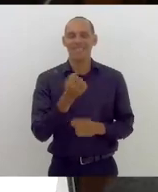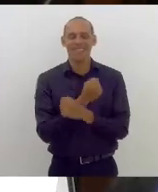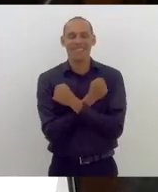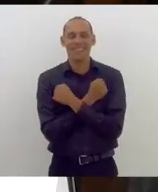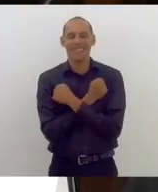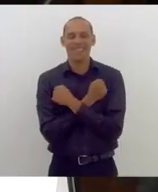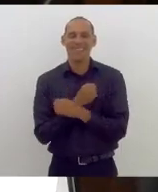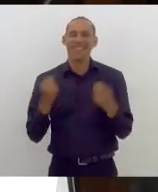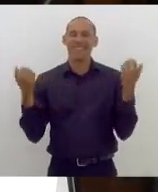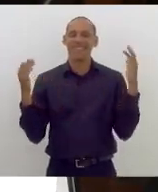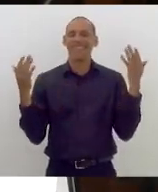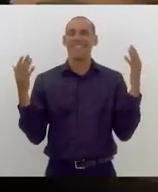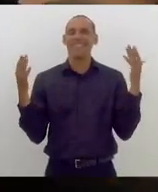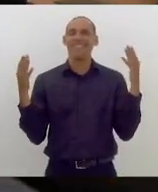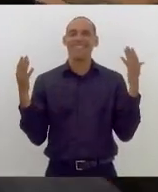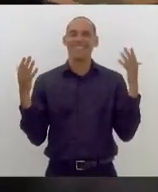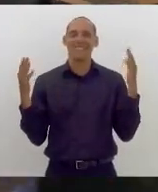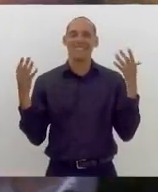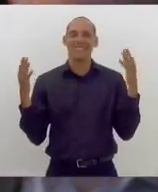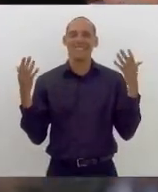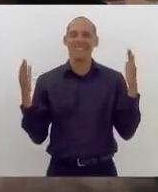abraço.